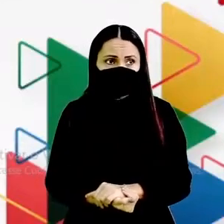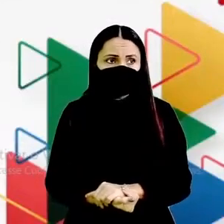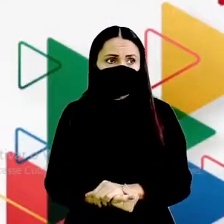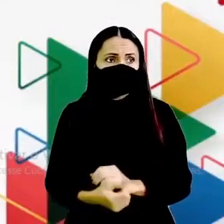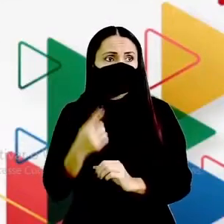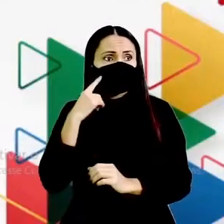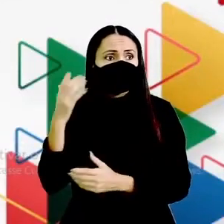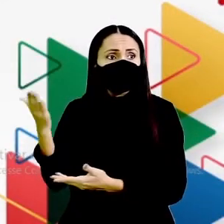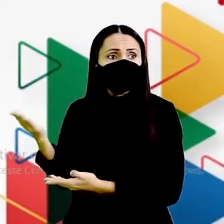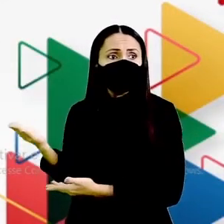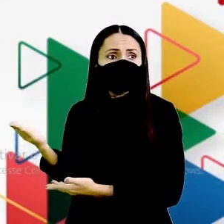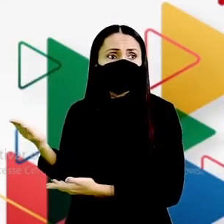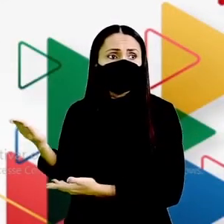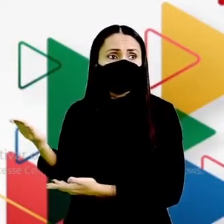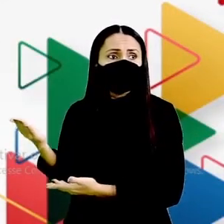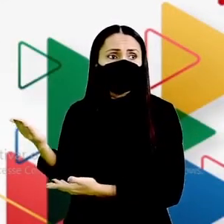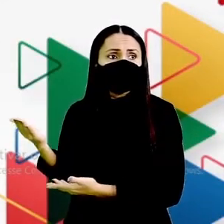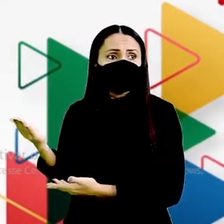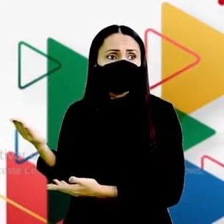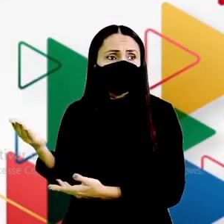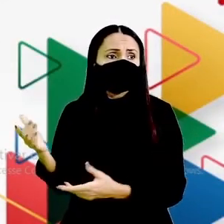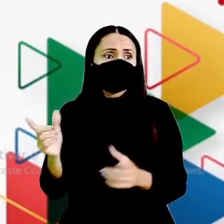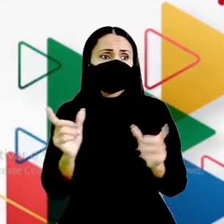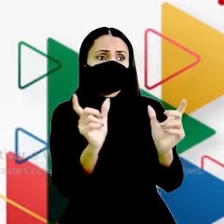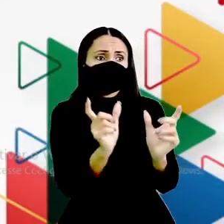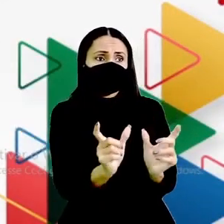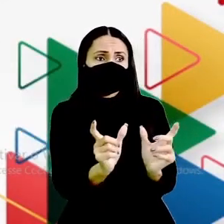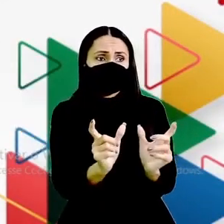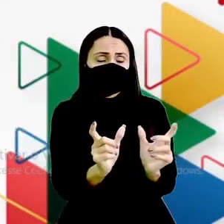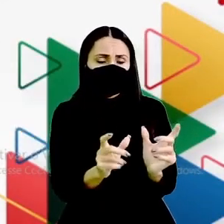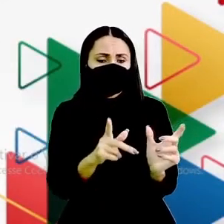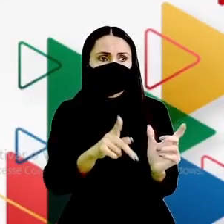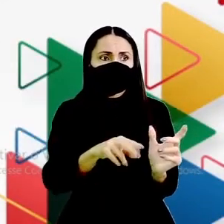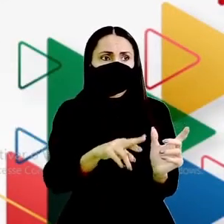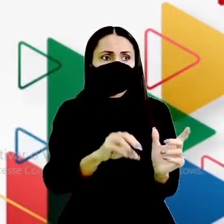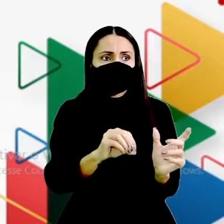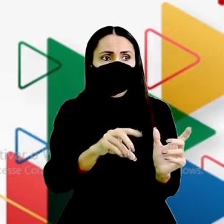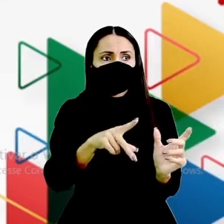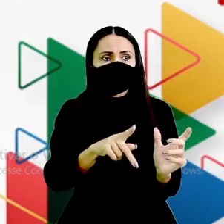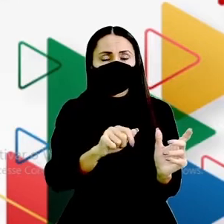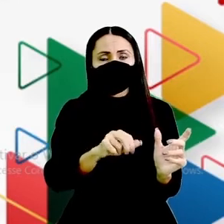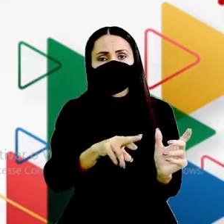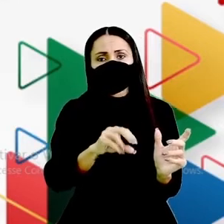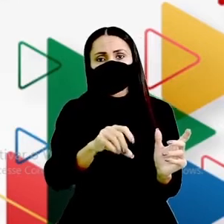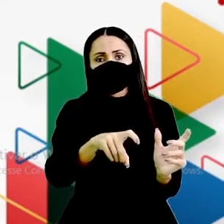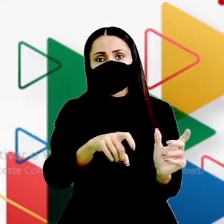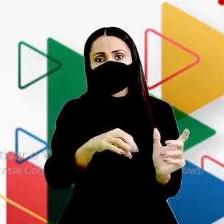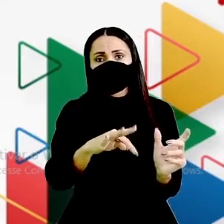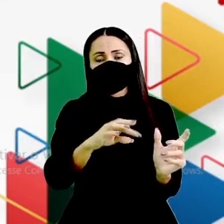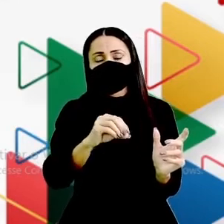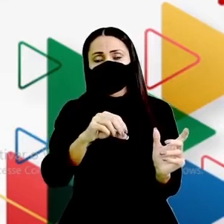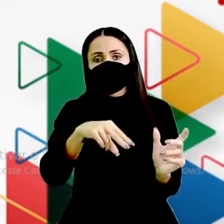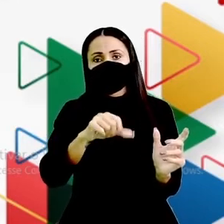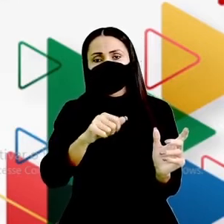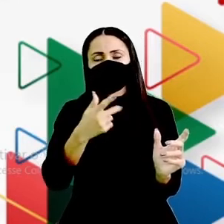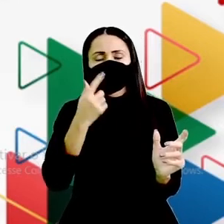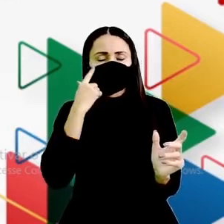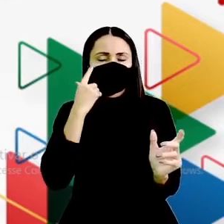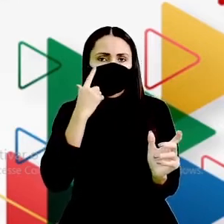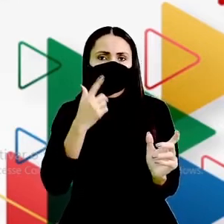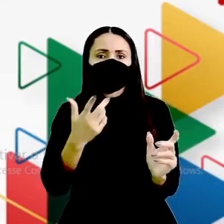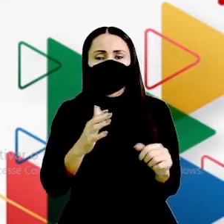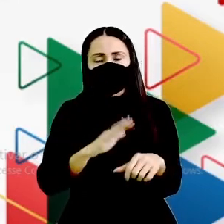ó, proparoxítonos. Essa aí é a regra mais fácil que eu sempre digo aos meus alunos. Gente, proparoxítona,